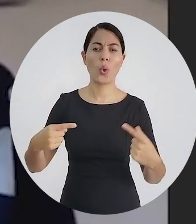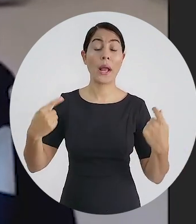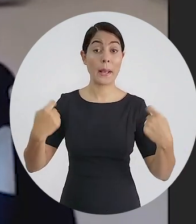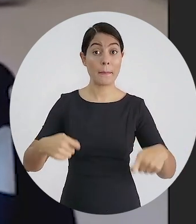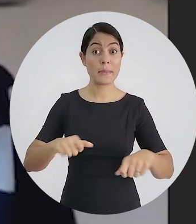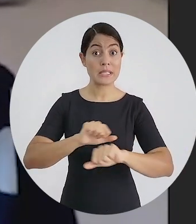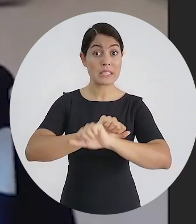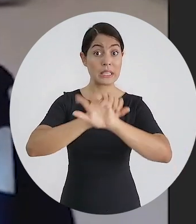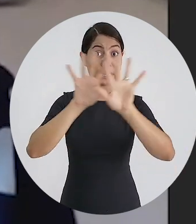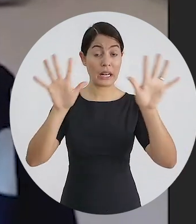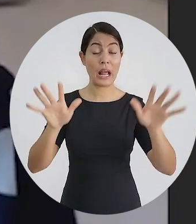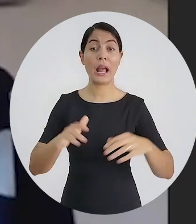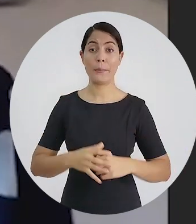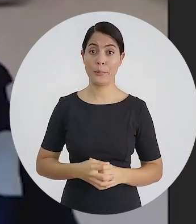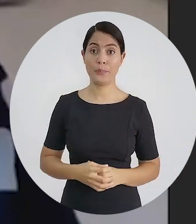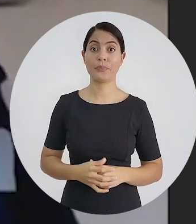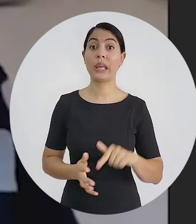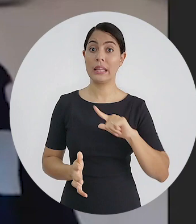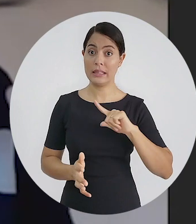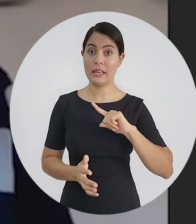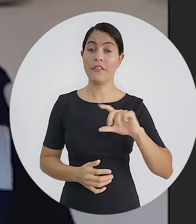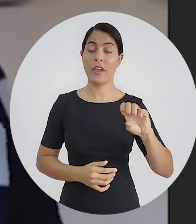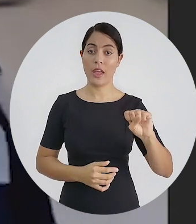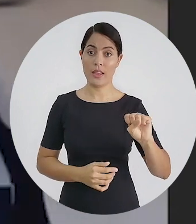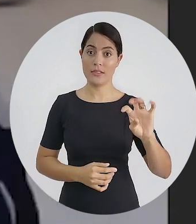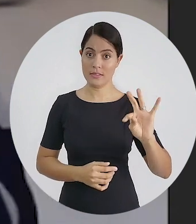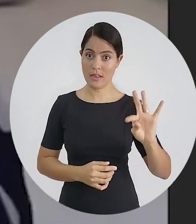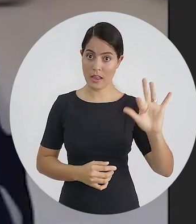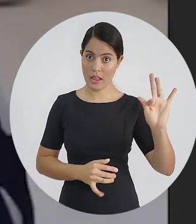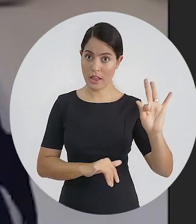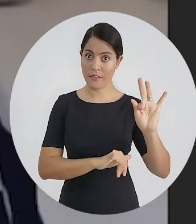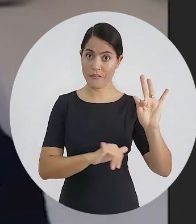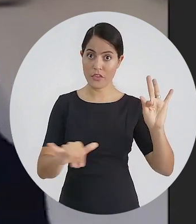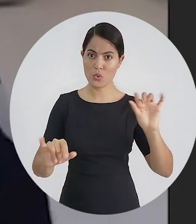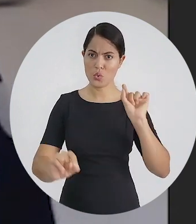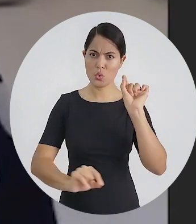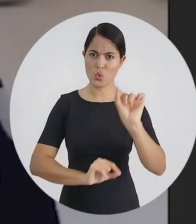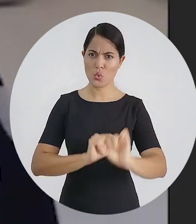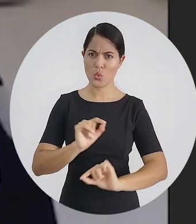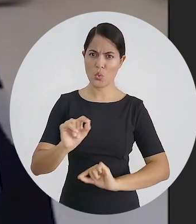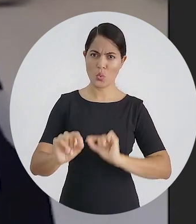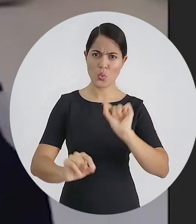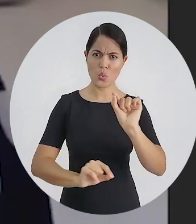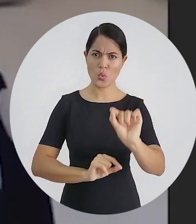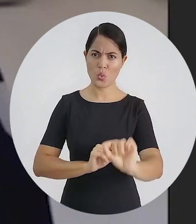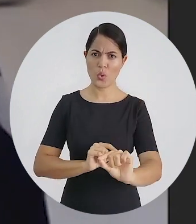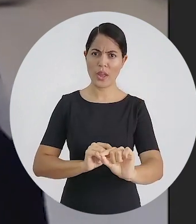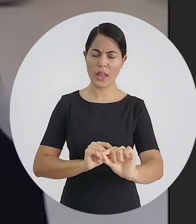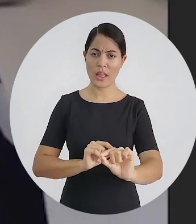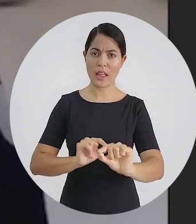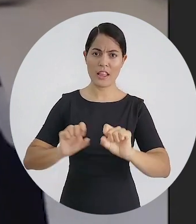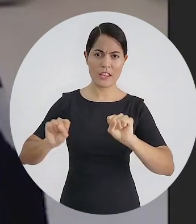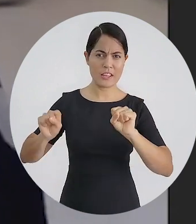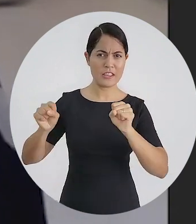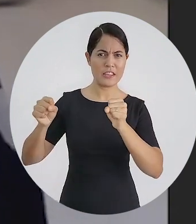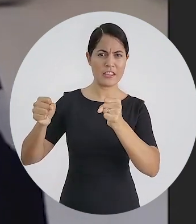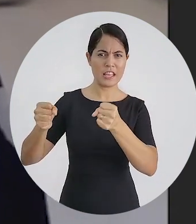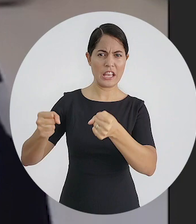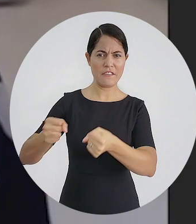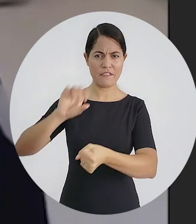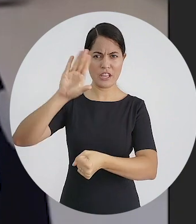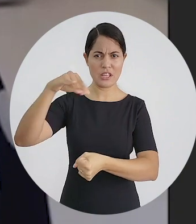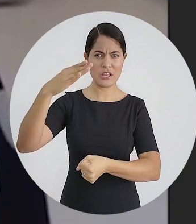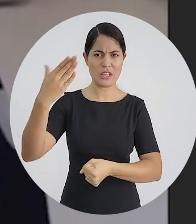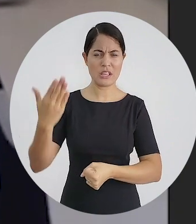clara. A decisão do STF de aceitar a tese de legítima defesa da honra desmerece toda a luta